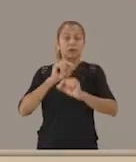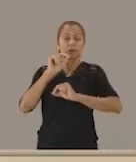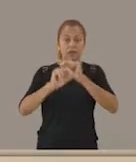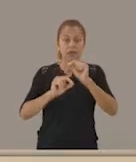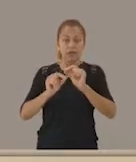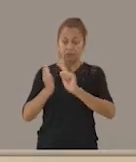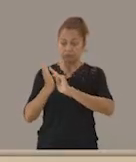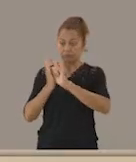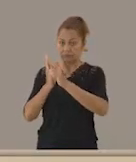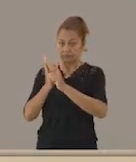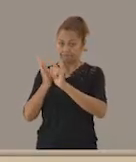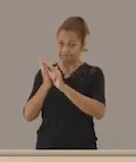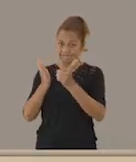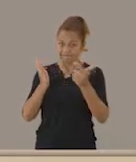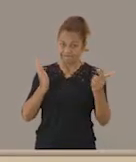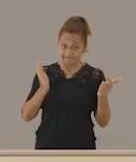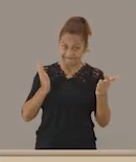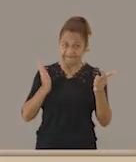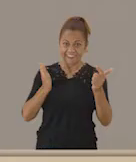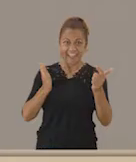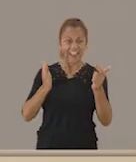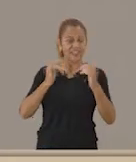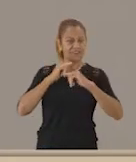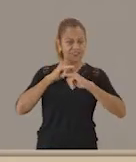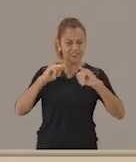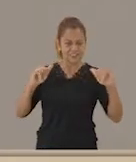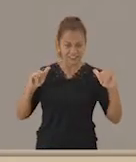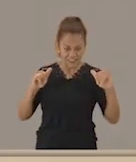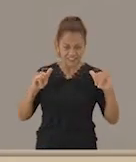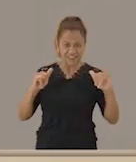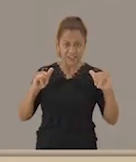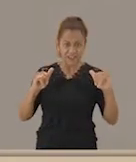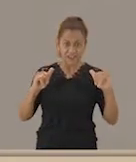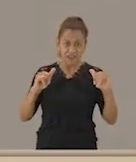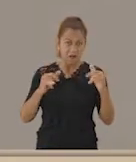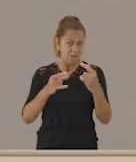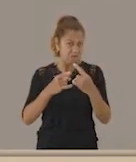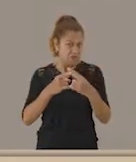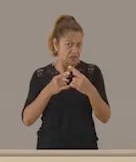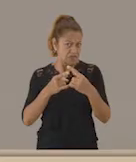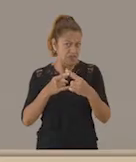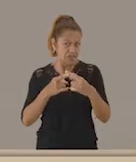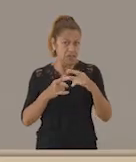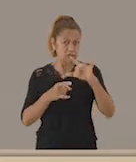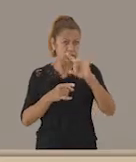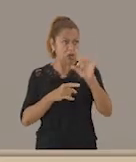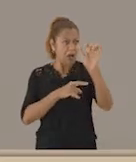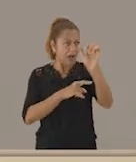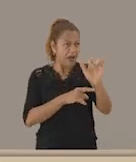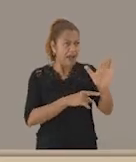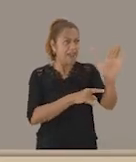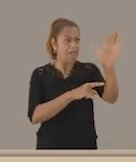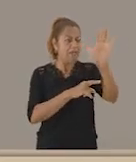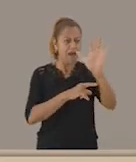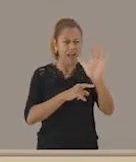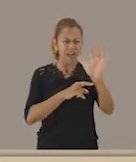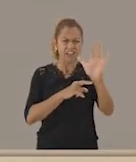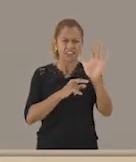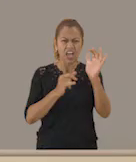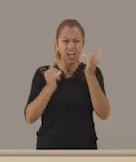da notícia. Afinal, somente as imagens não são capazes de